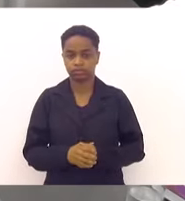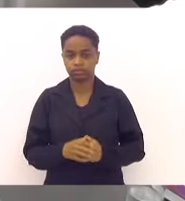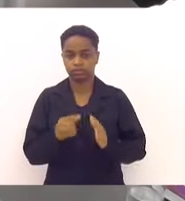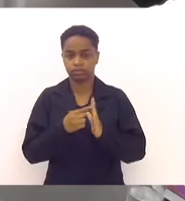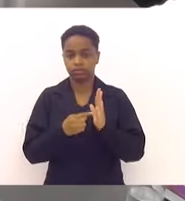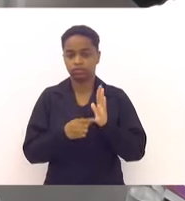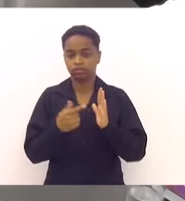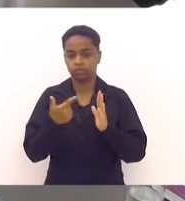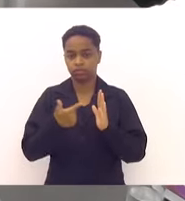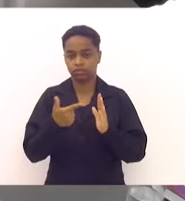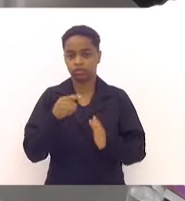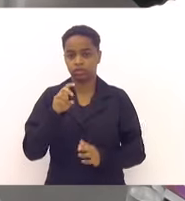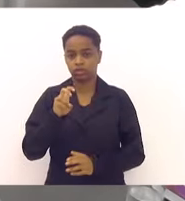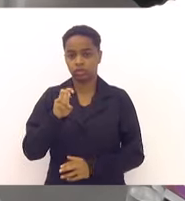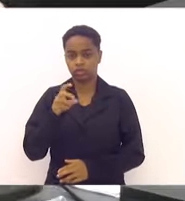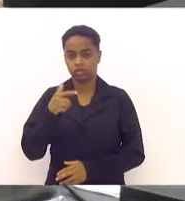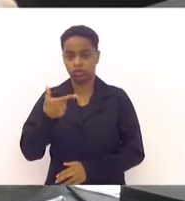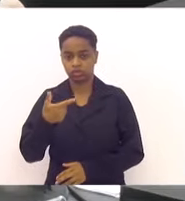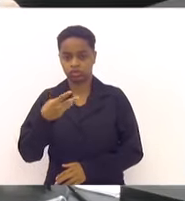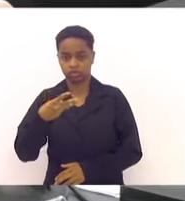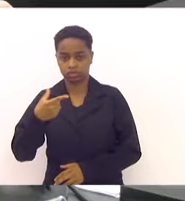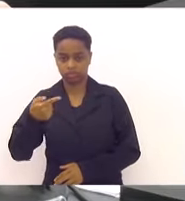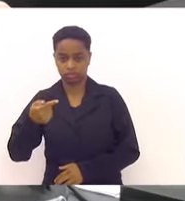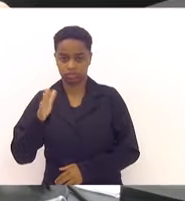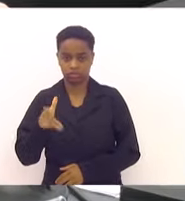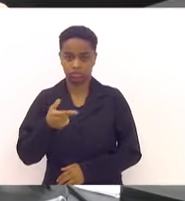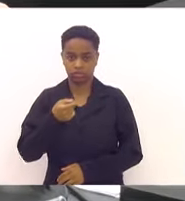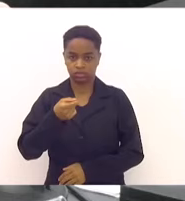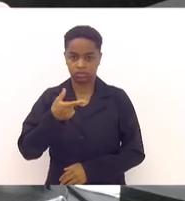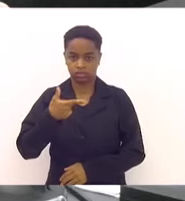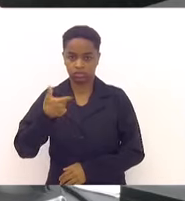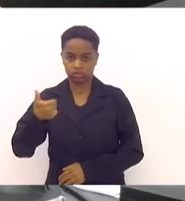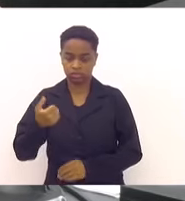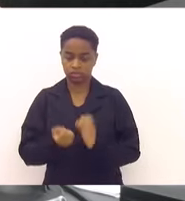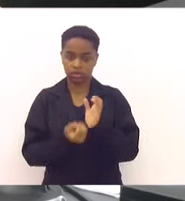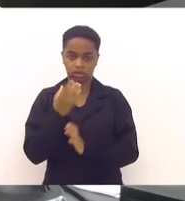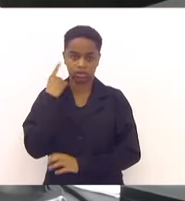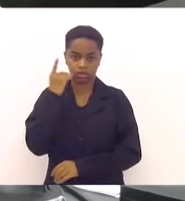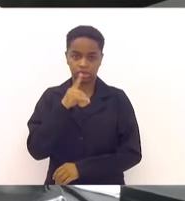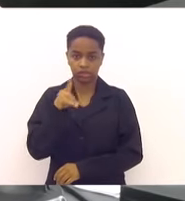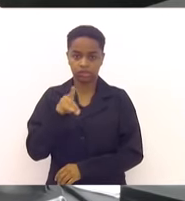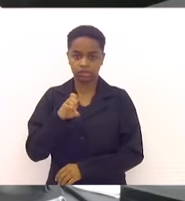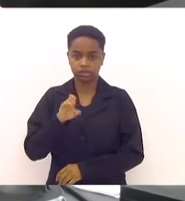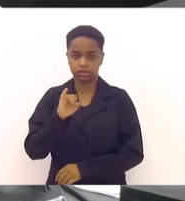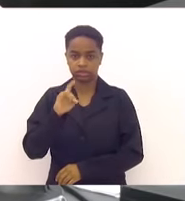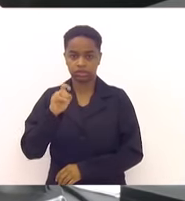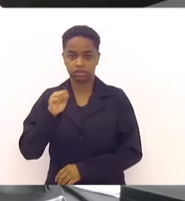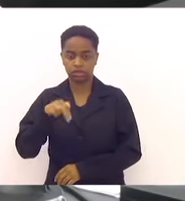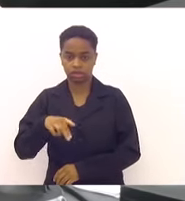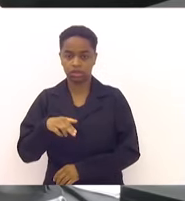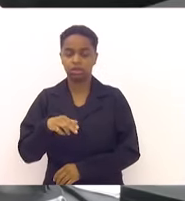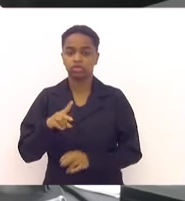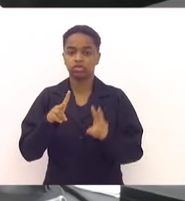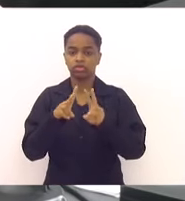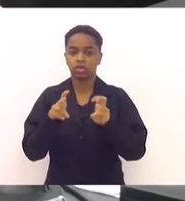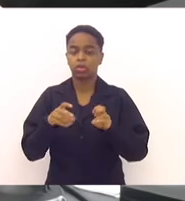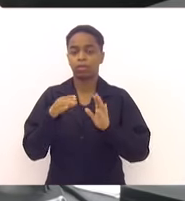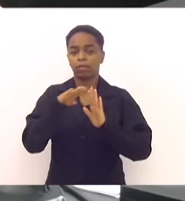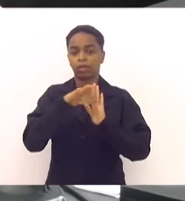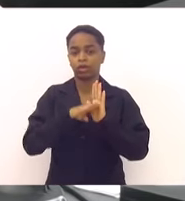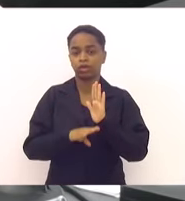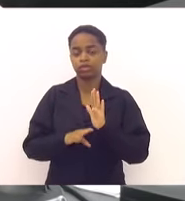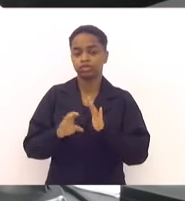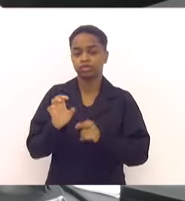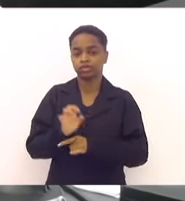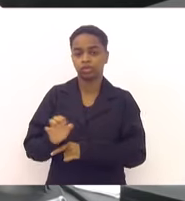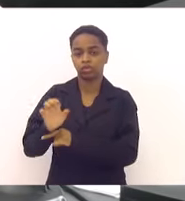pauta, o PL 5237 de 21, de autoria da deputada Zeidan, que autoriza a criação do Programa Estadual de Microcrédito para Melhorias